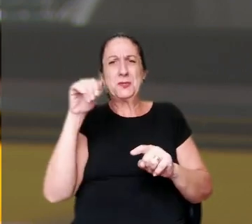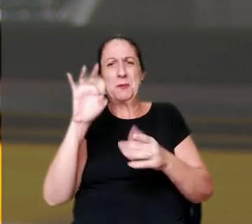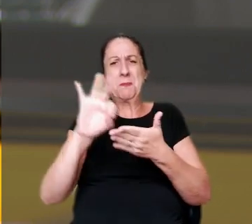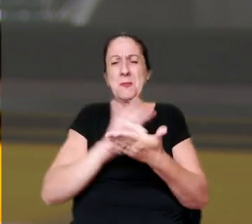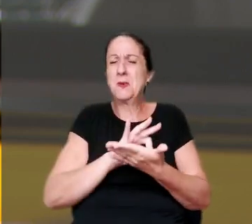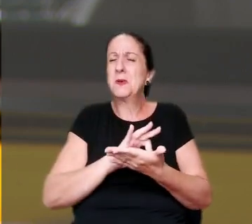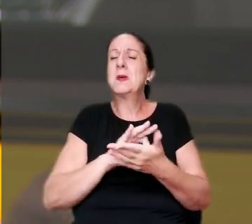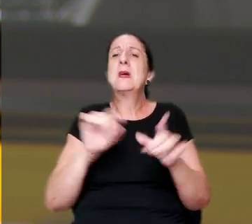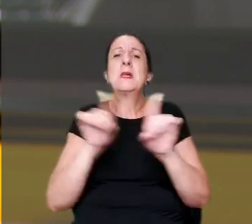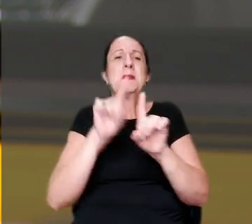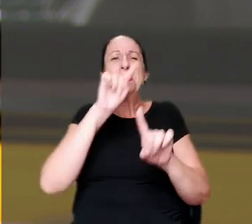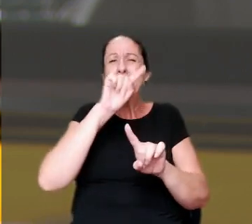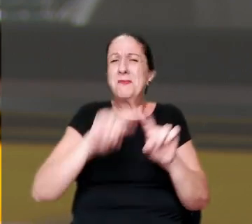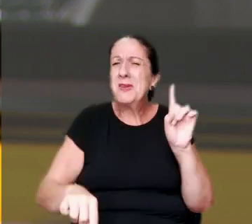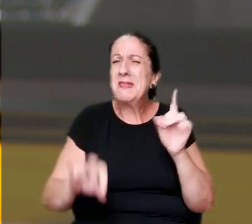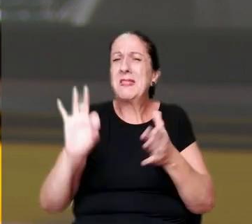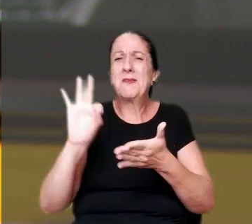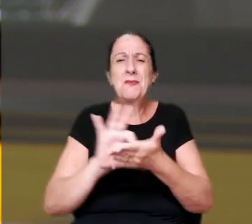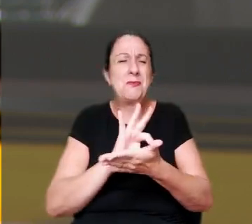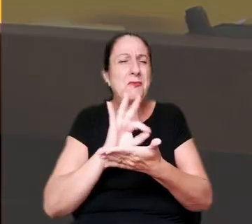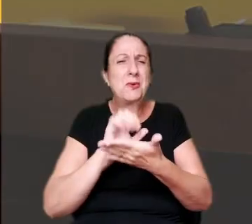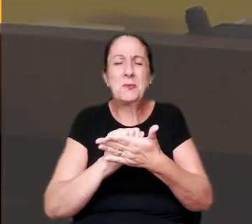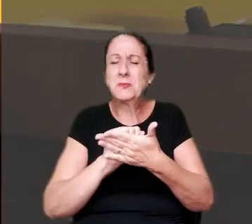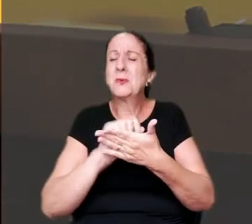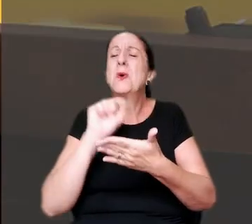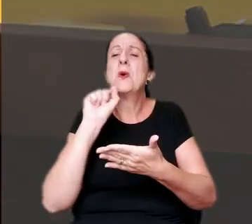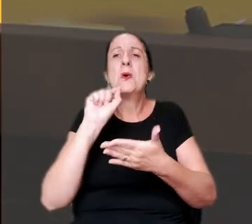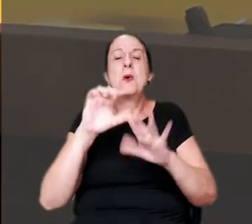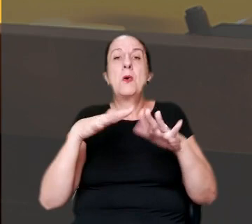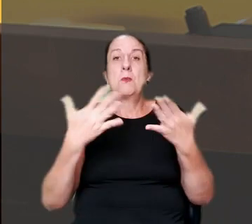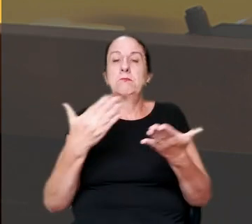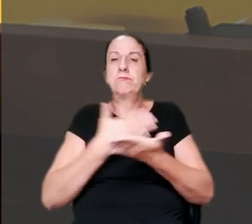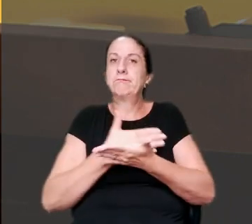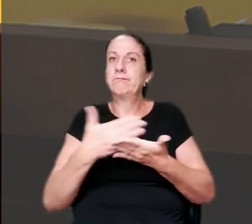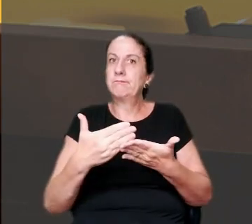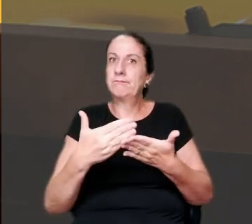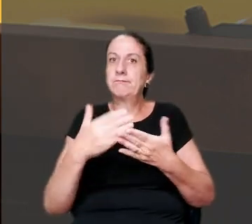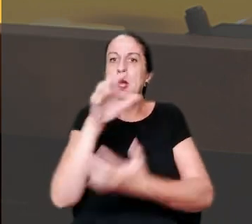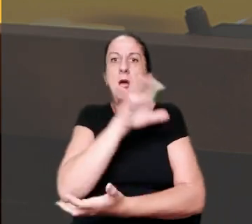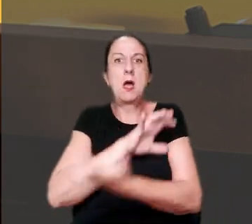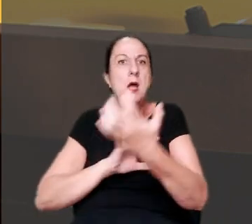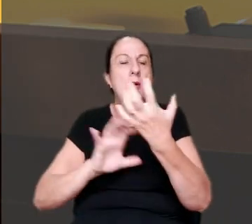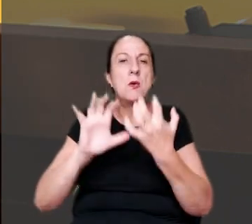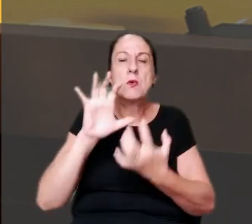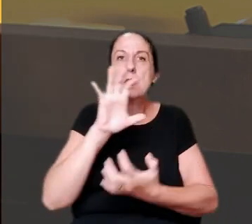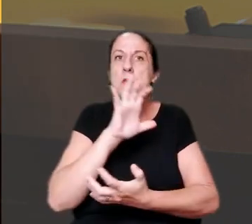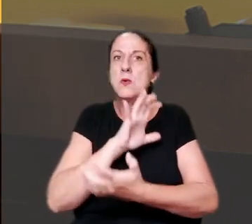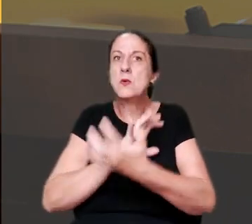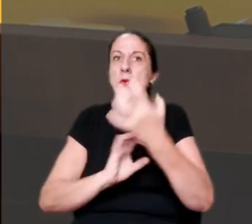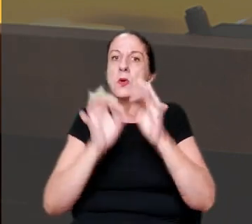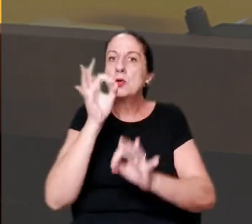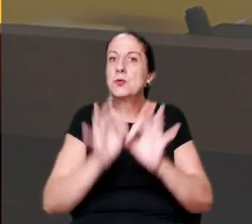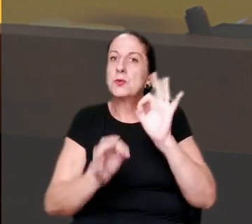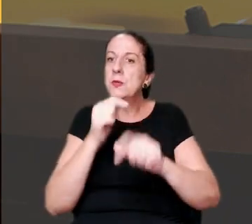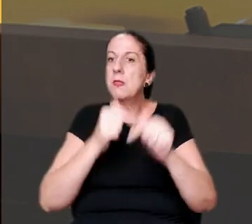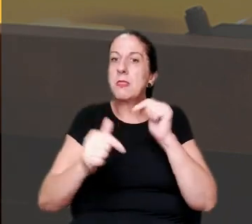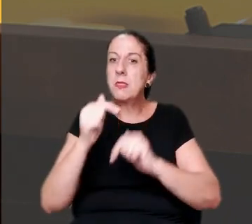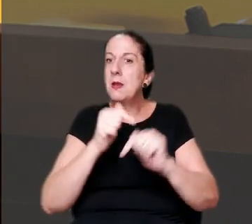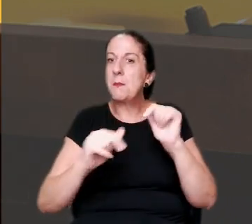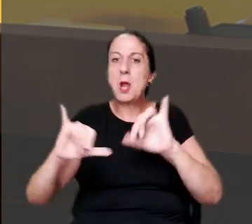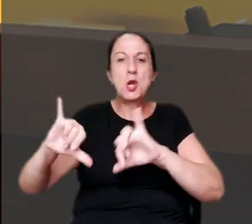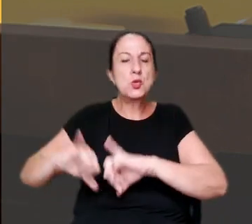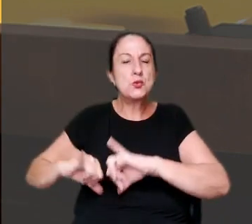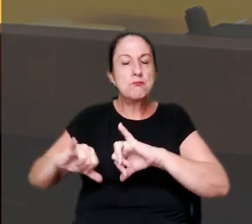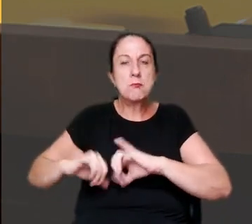nomeações, vetava inscrição de concurso. Quando estourou a chamada Revolução, a Justiça do Trabalho sofreu